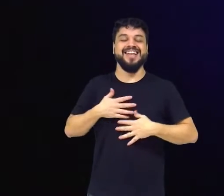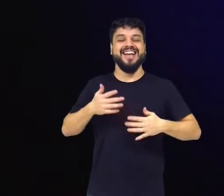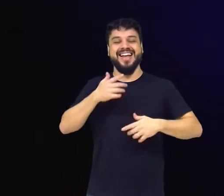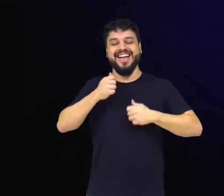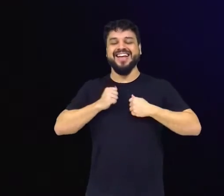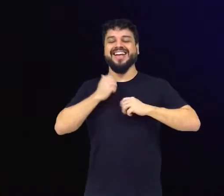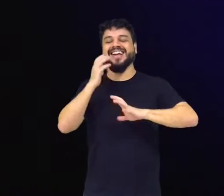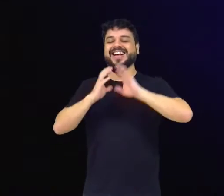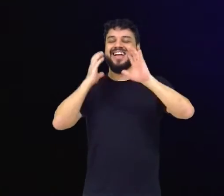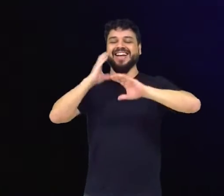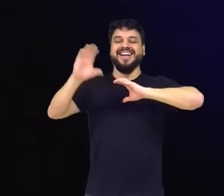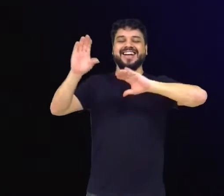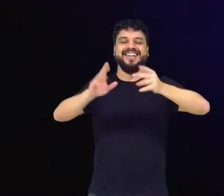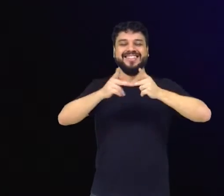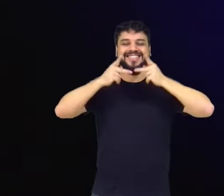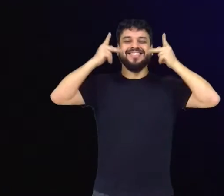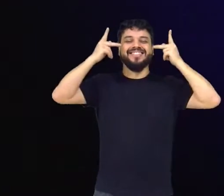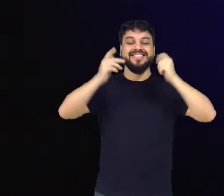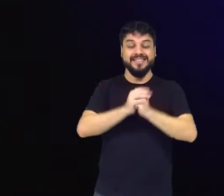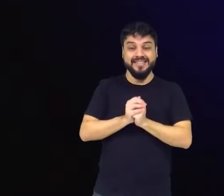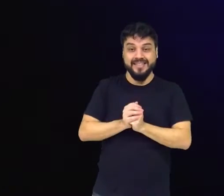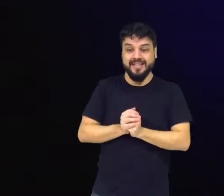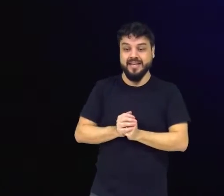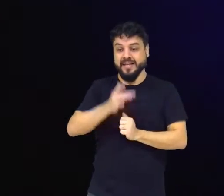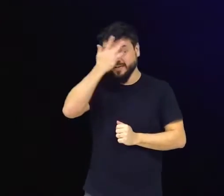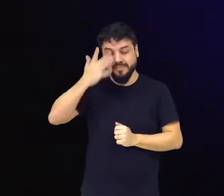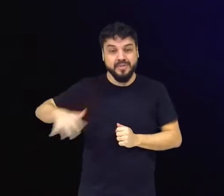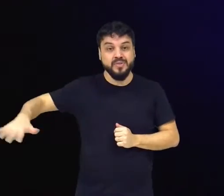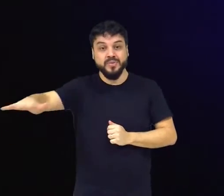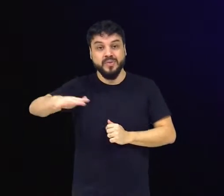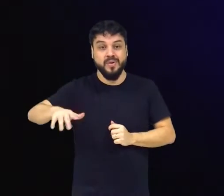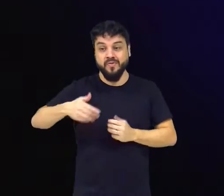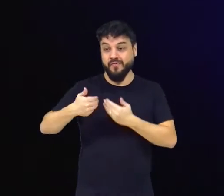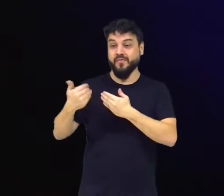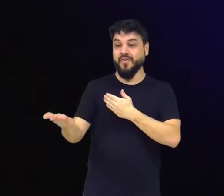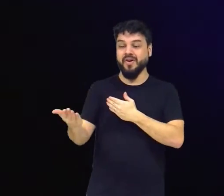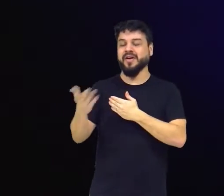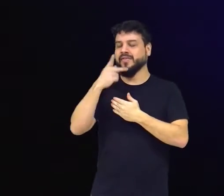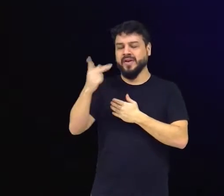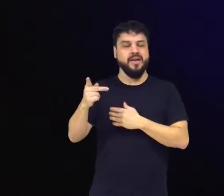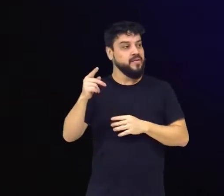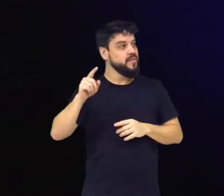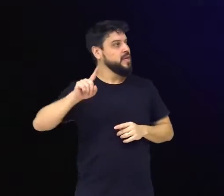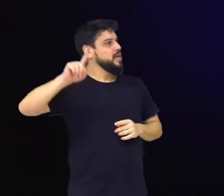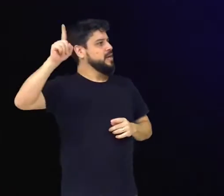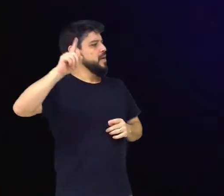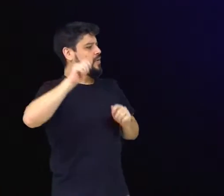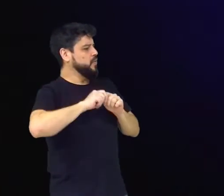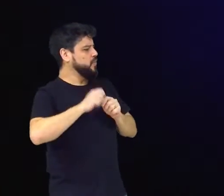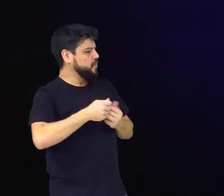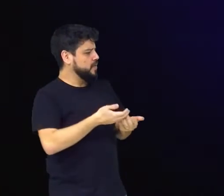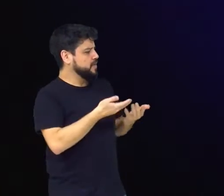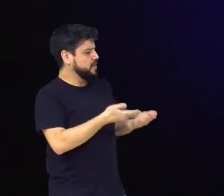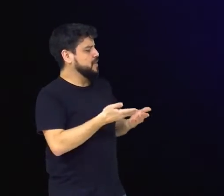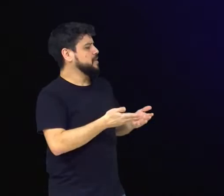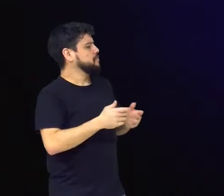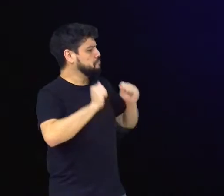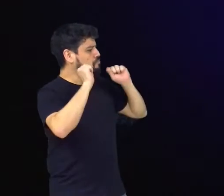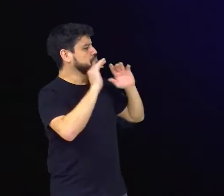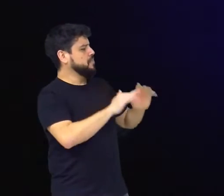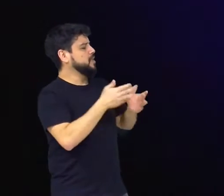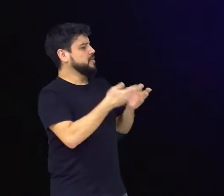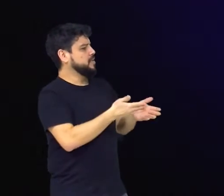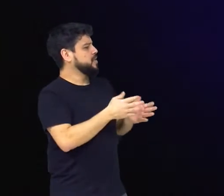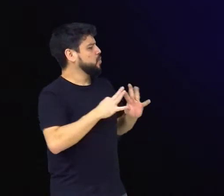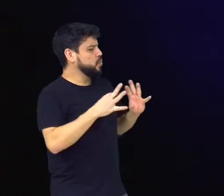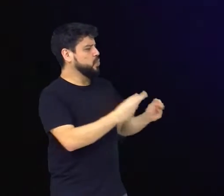os gentios: grandes coisas fez o Senhor a este. Grandes coisas fez o Senhor por nós, pelas quais estamos